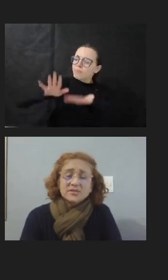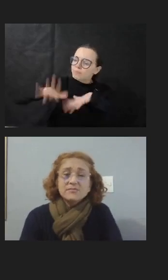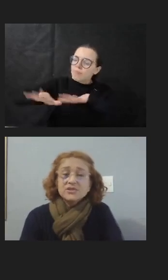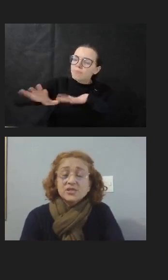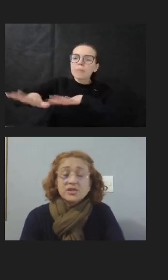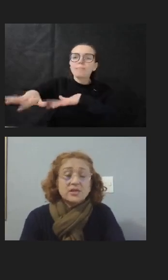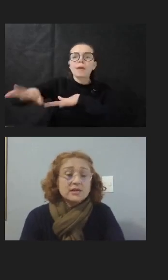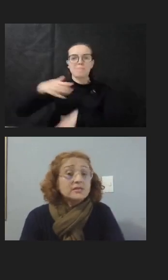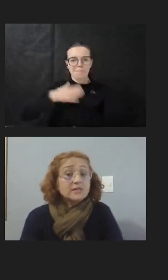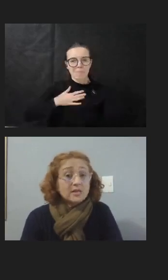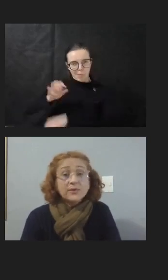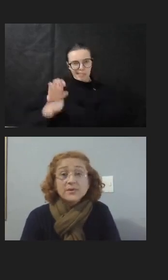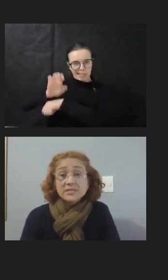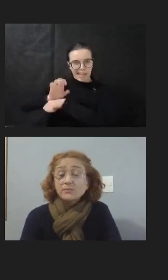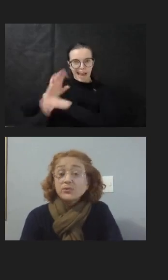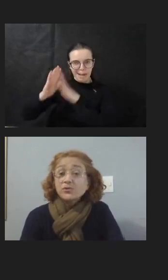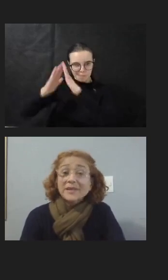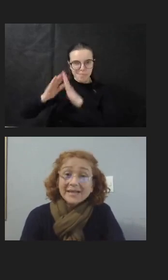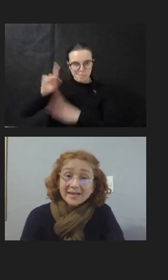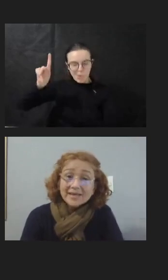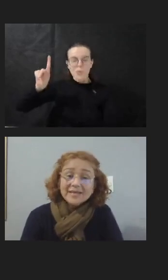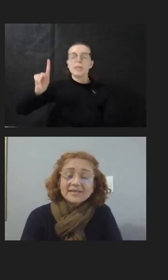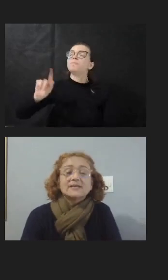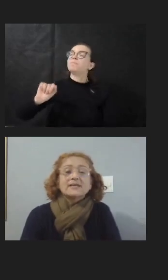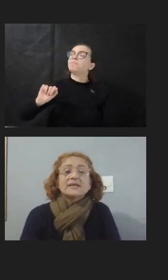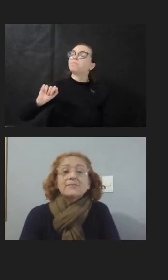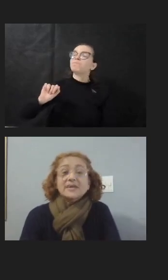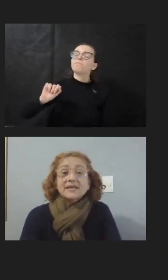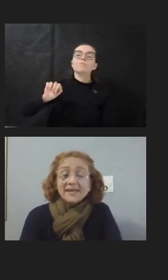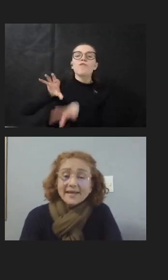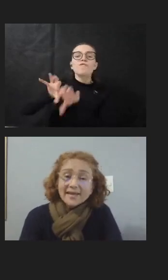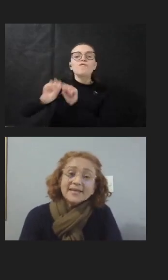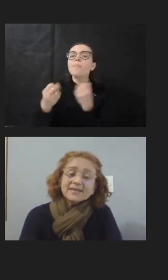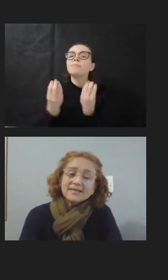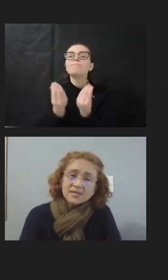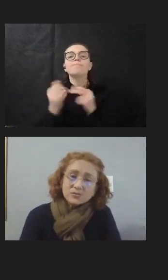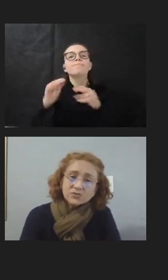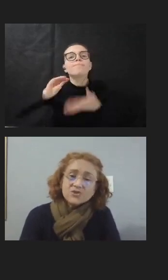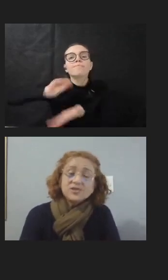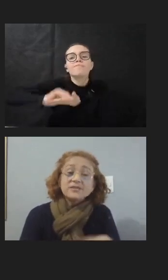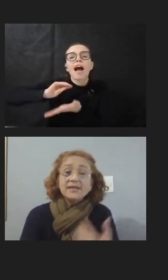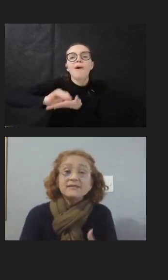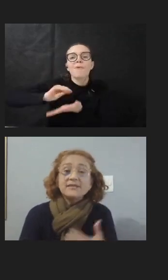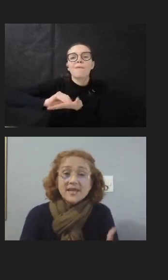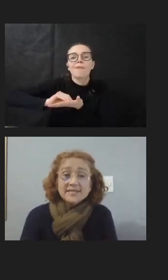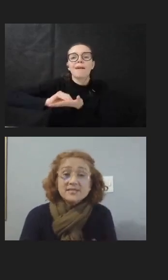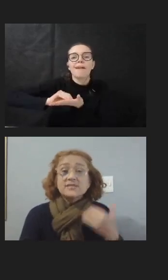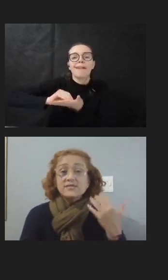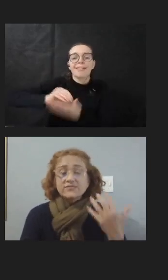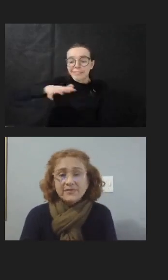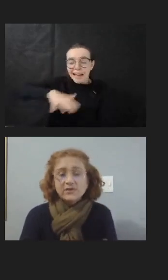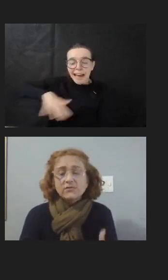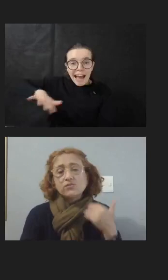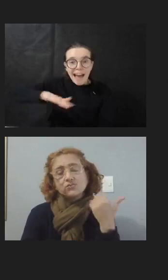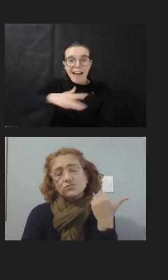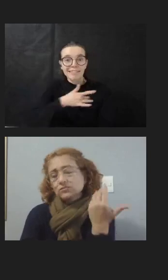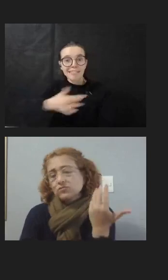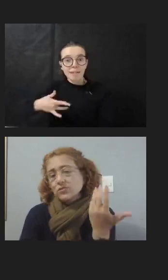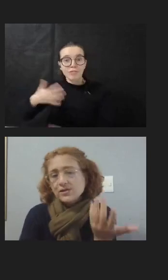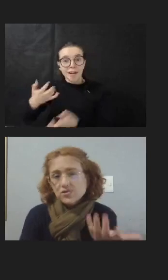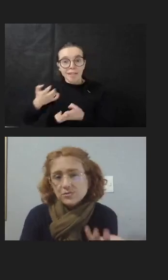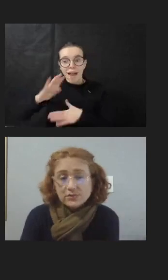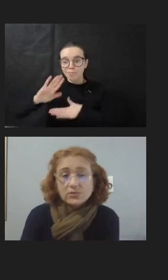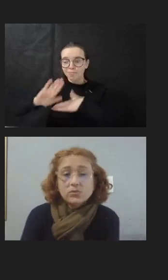formação, sabe, gente? A informação ela é muito precária. Para quem é da área da saúde e tem interesse em desenvolver